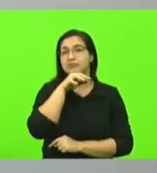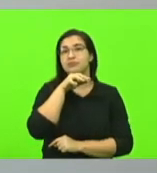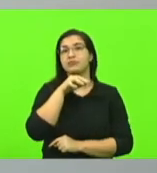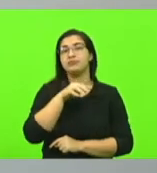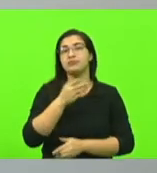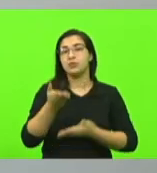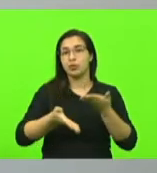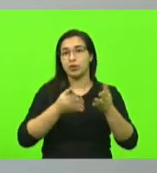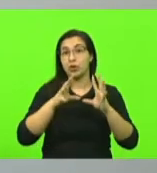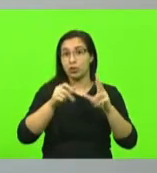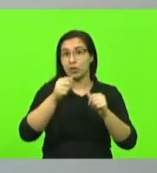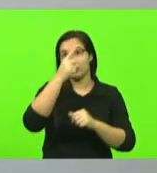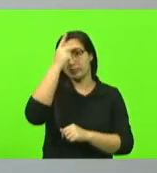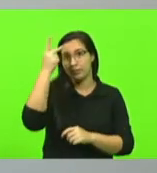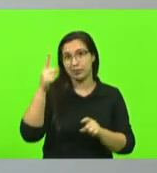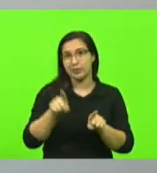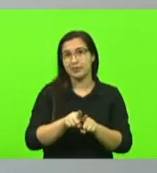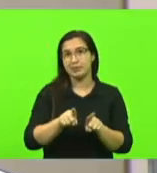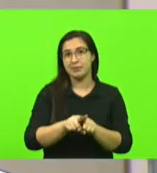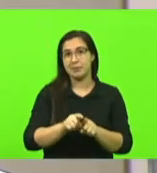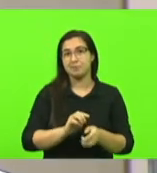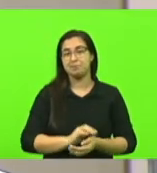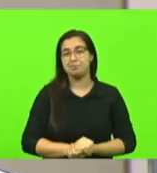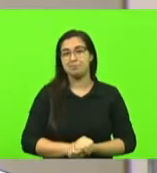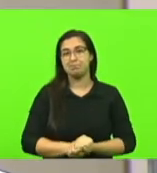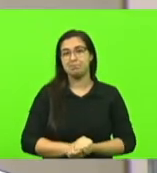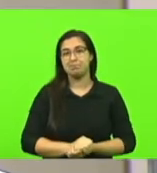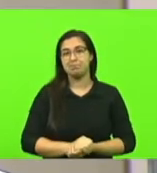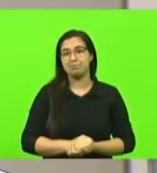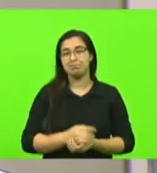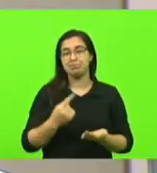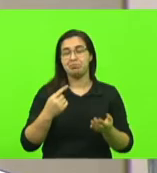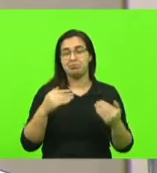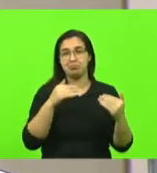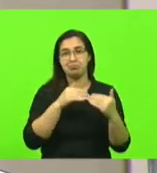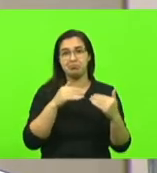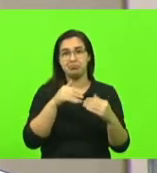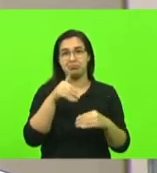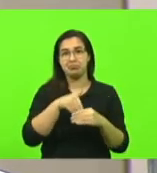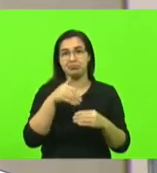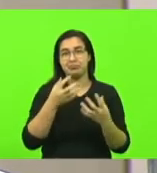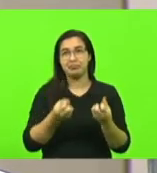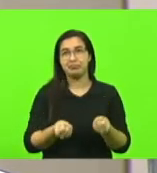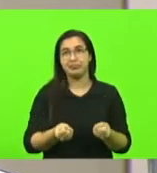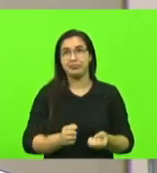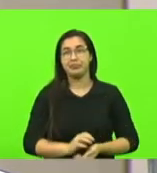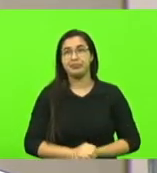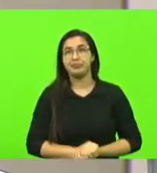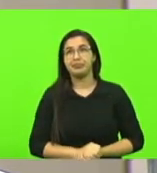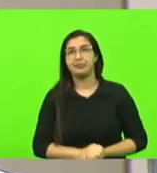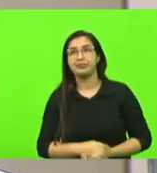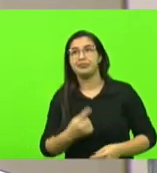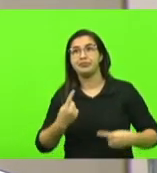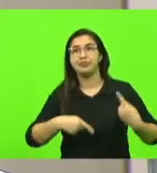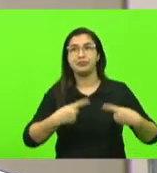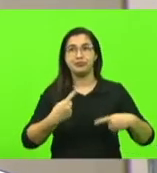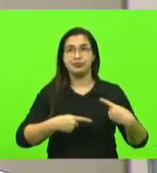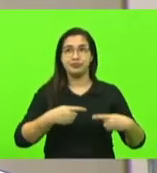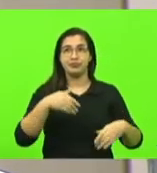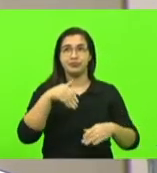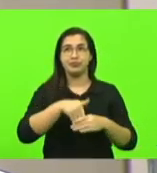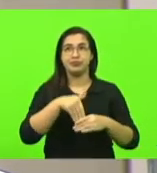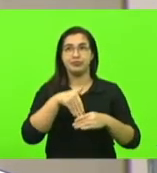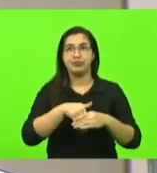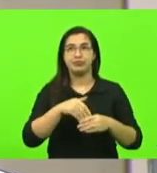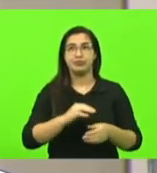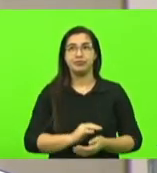Muito obrigado, meu voto de a favor e com louvor. Cerrada a discussão, em votação. Deputados que